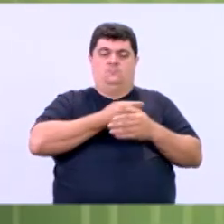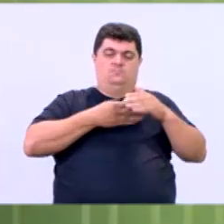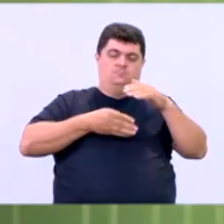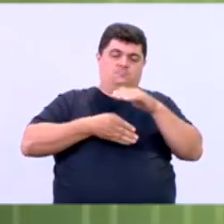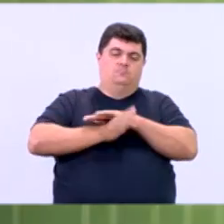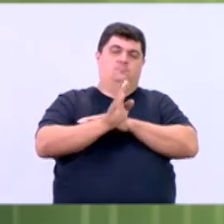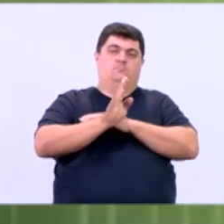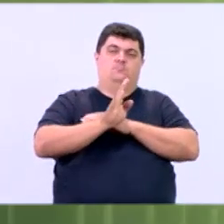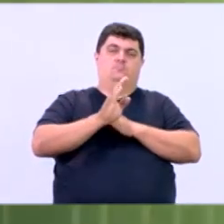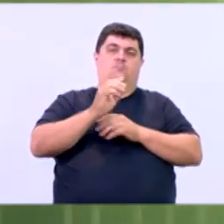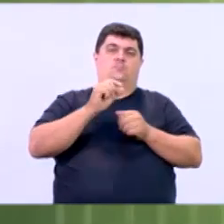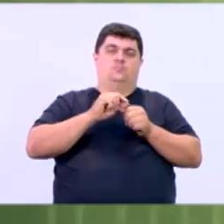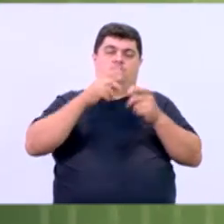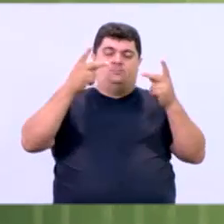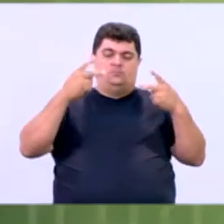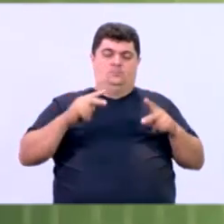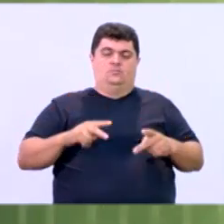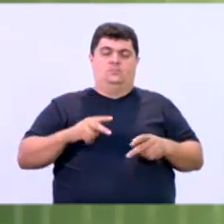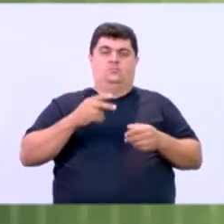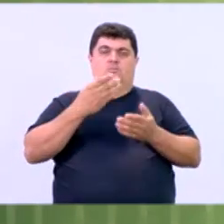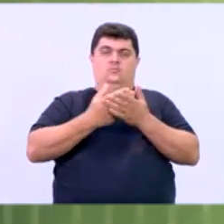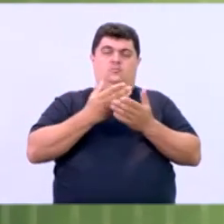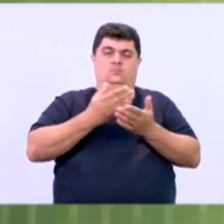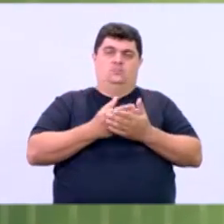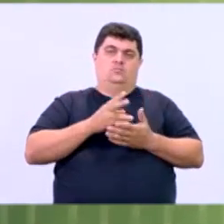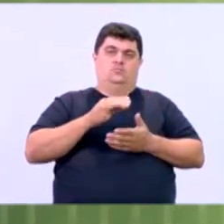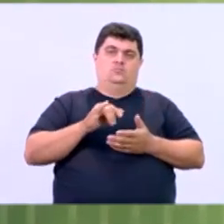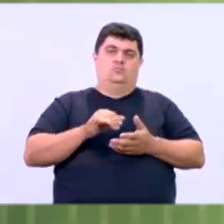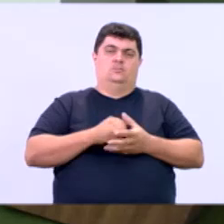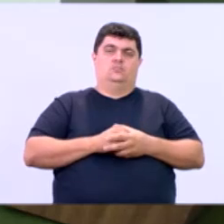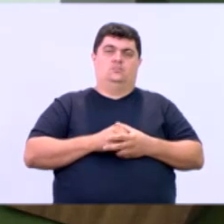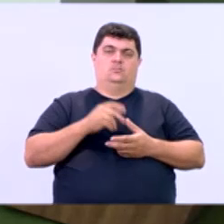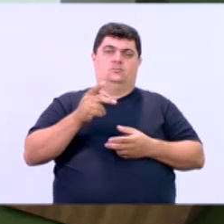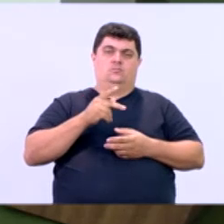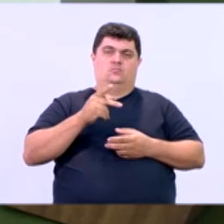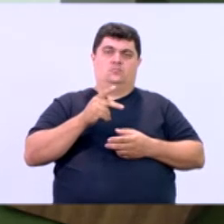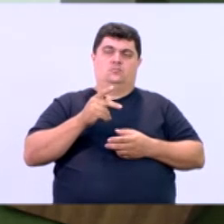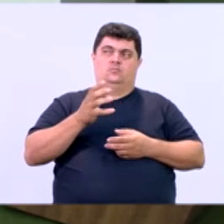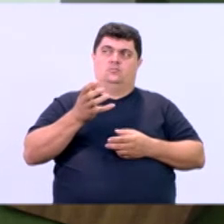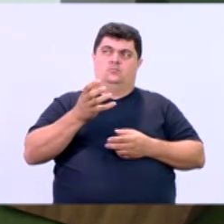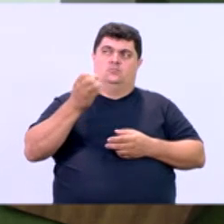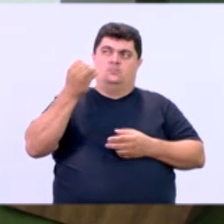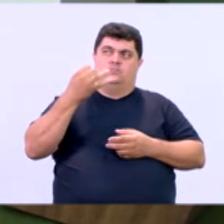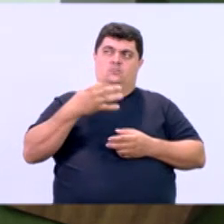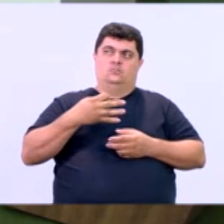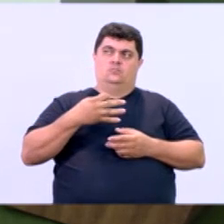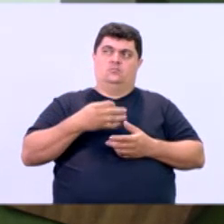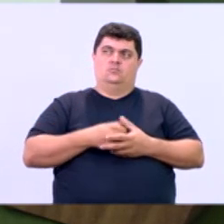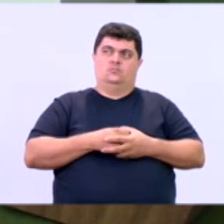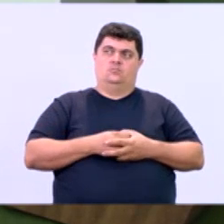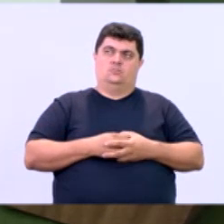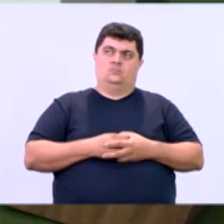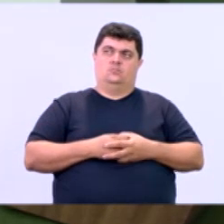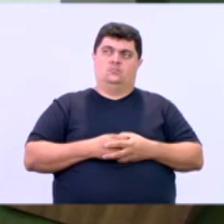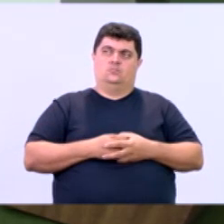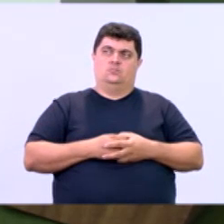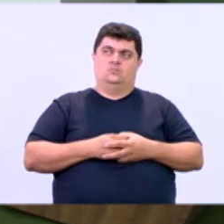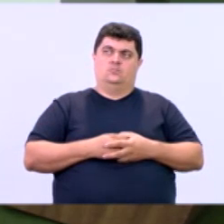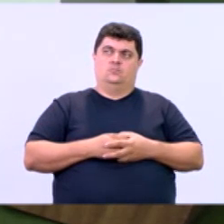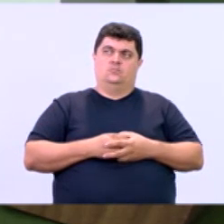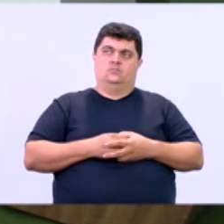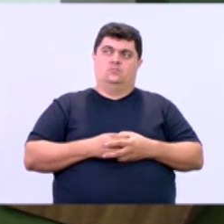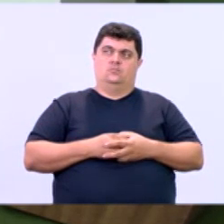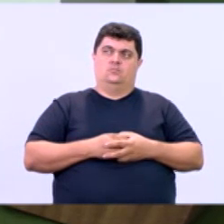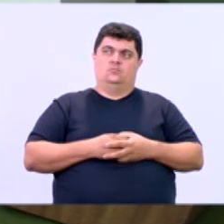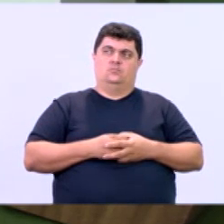Fazer essa codificação e se preparar para a prova. Professor, você queria fazer mais alguma observação, um